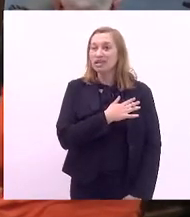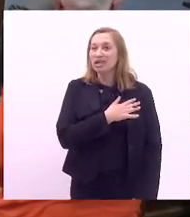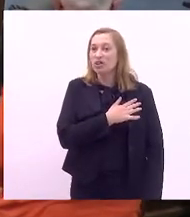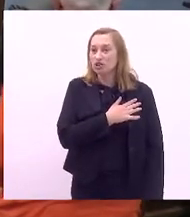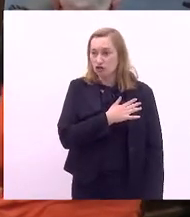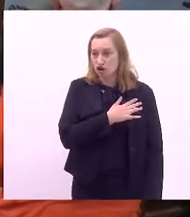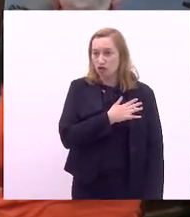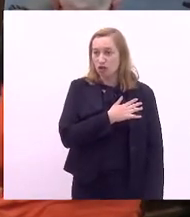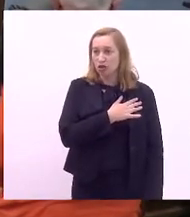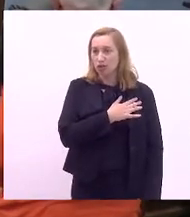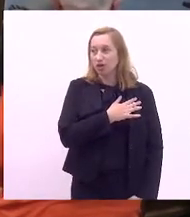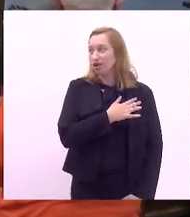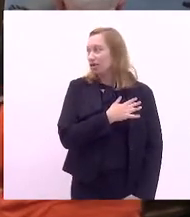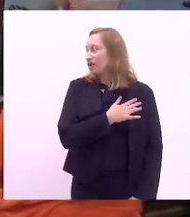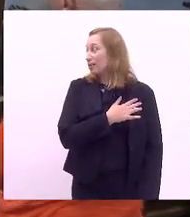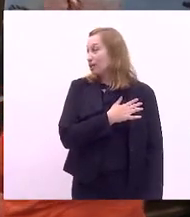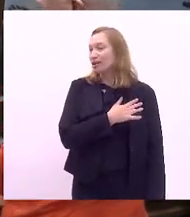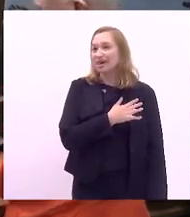E aí